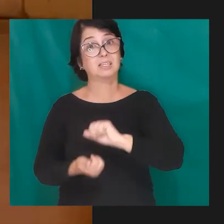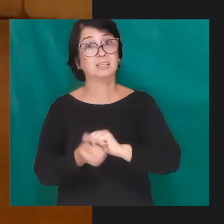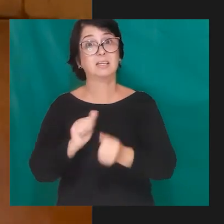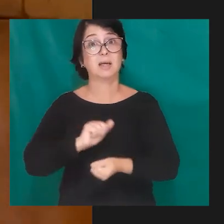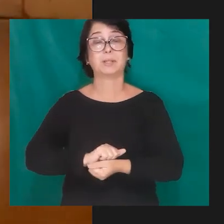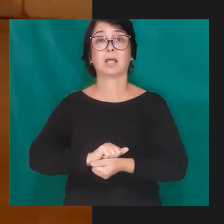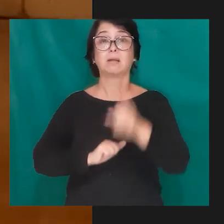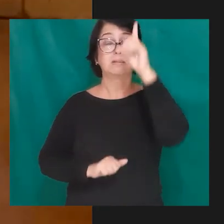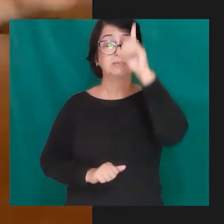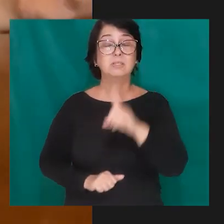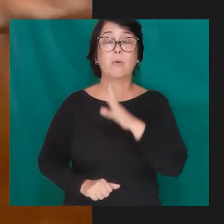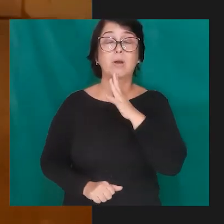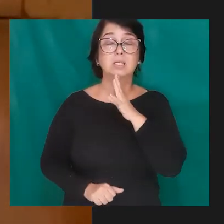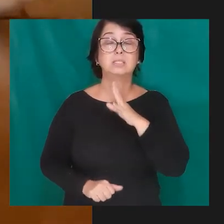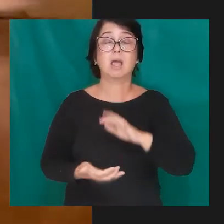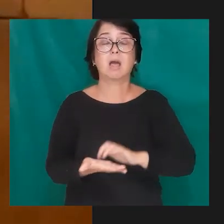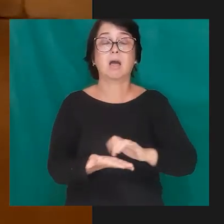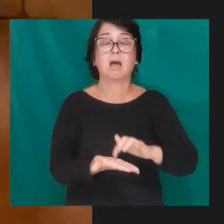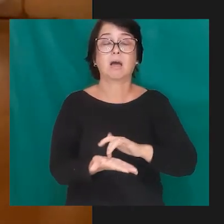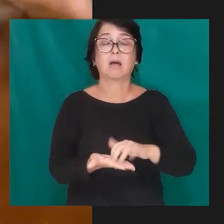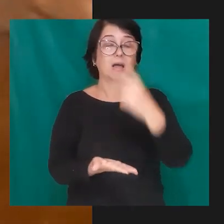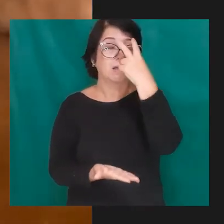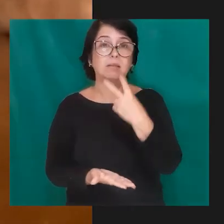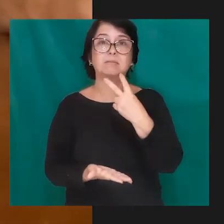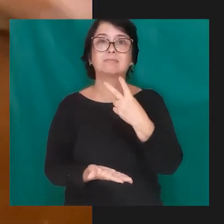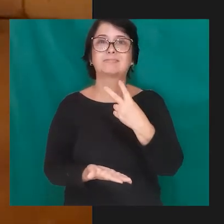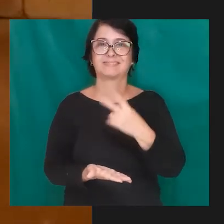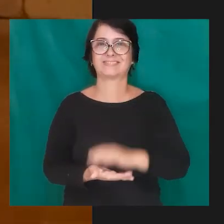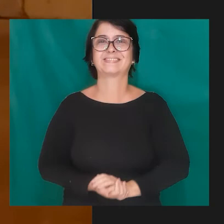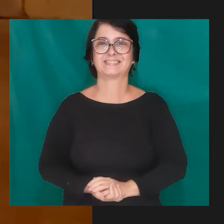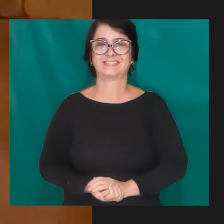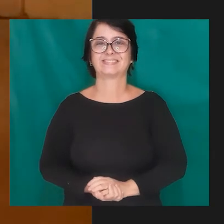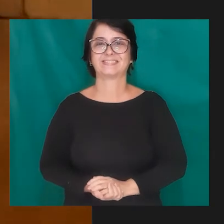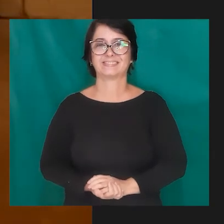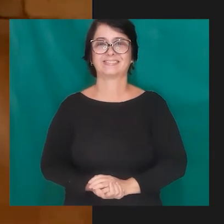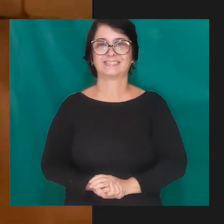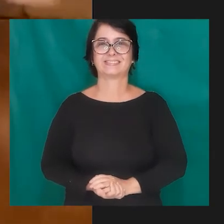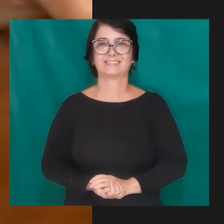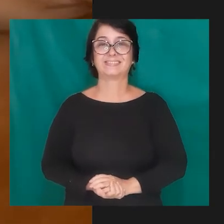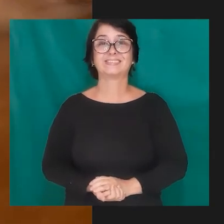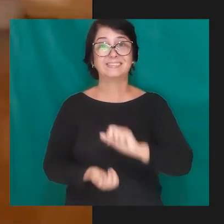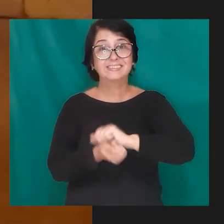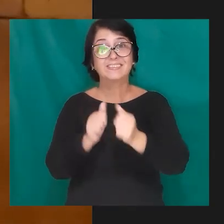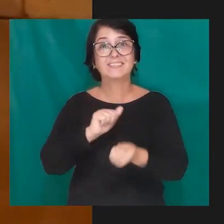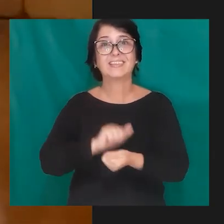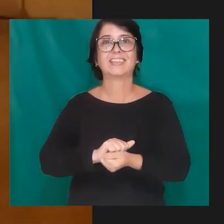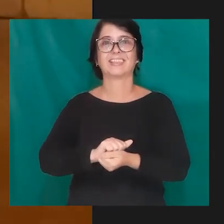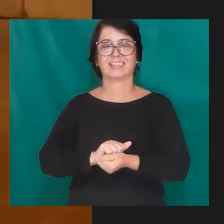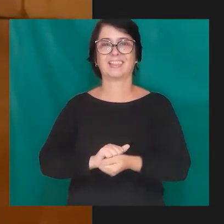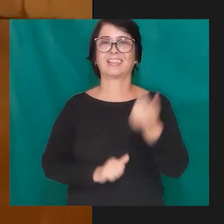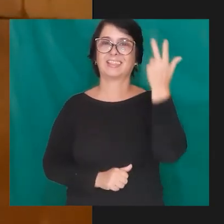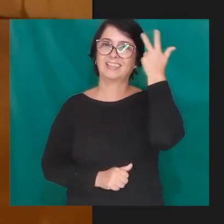poder conhecer, saber onde é que estão as notas. Então, ficou e não coube tudo dentro do tamanho do instrumento